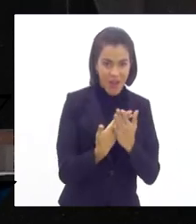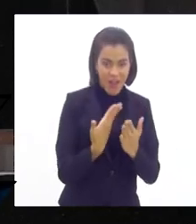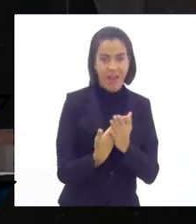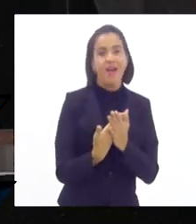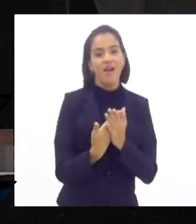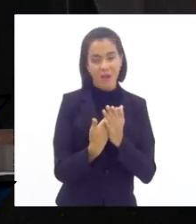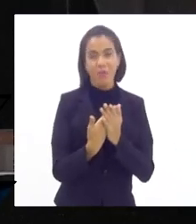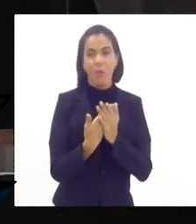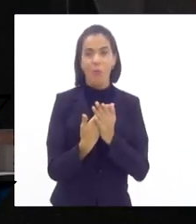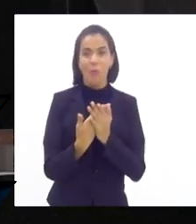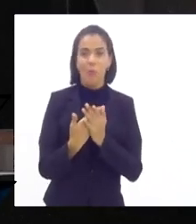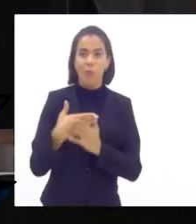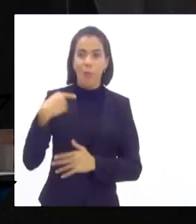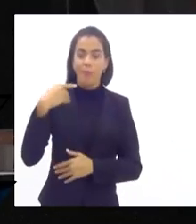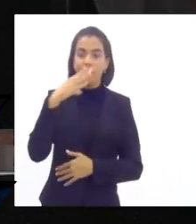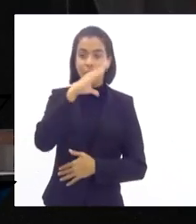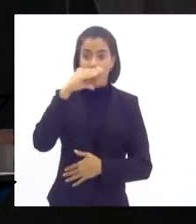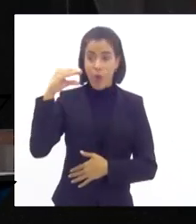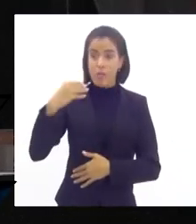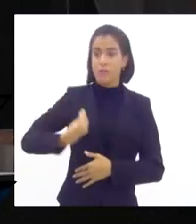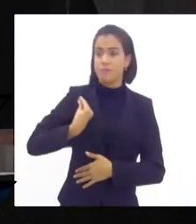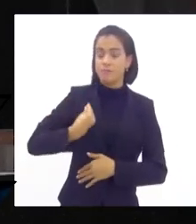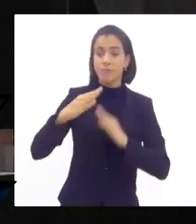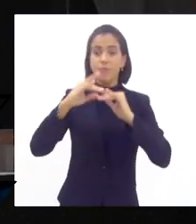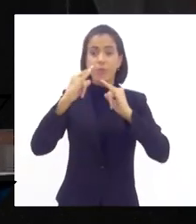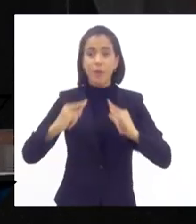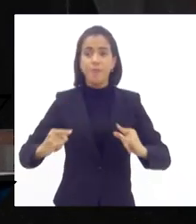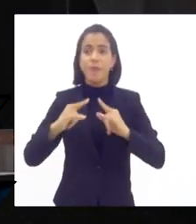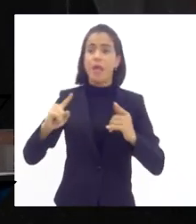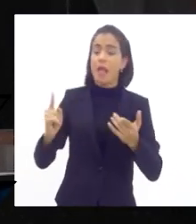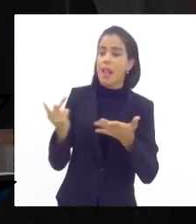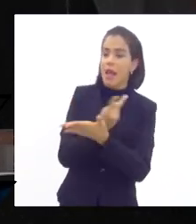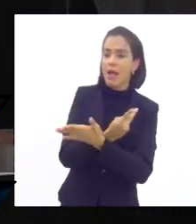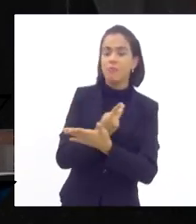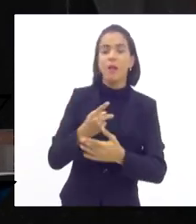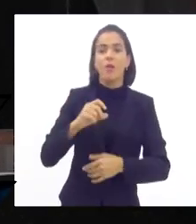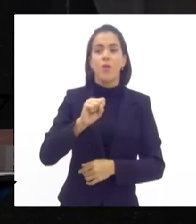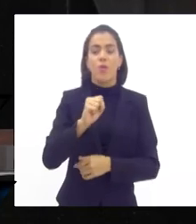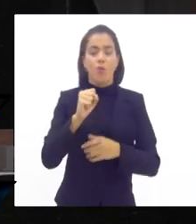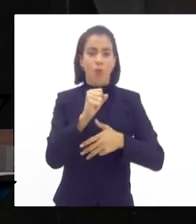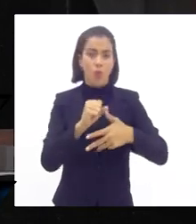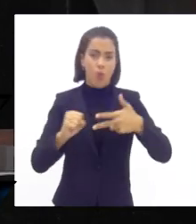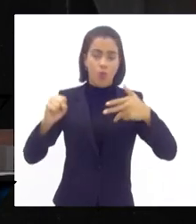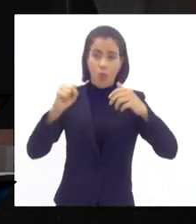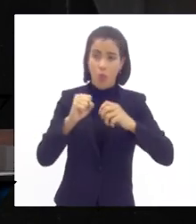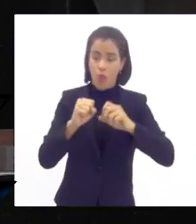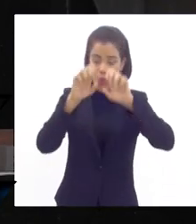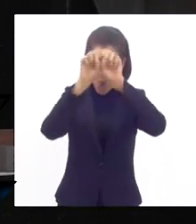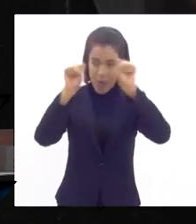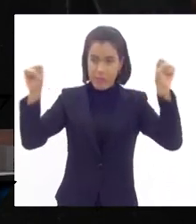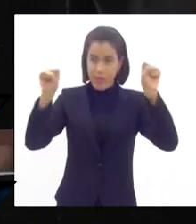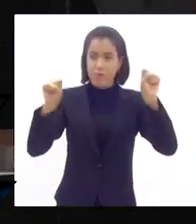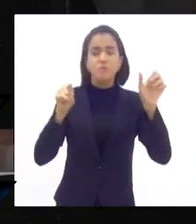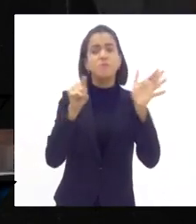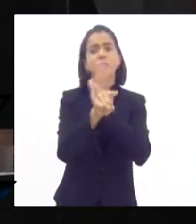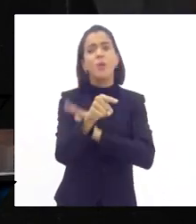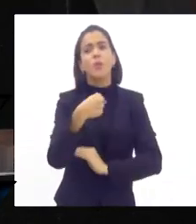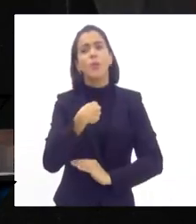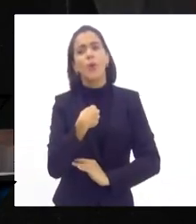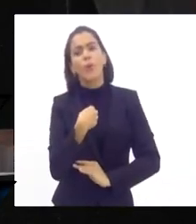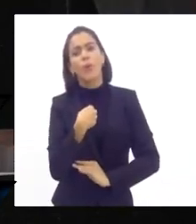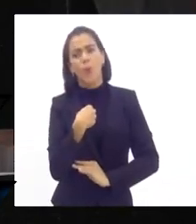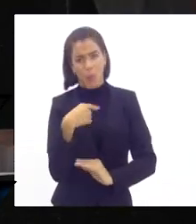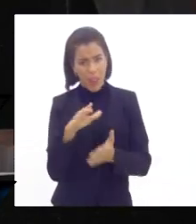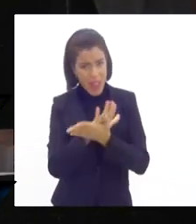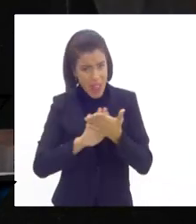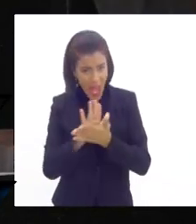das crianças e adolescentes presentes nos acampamentos considerados Ilegais pelo STF aí pergunto eu nada